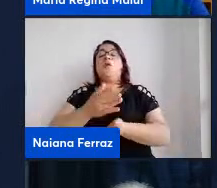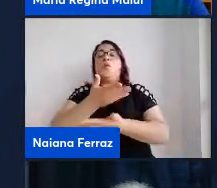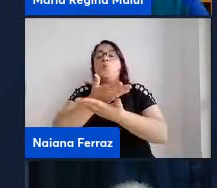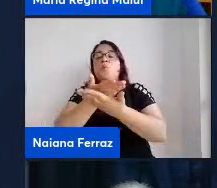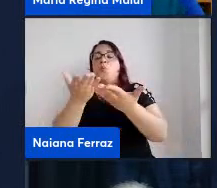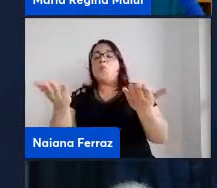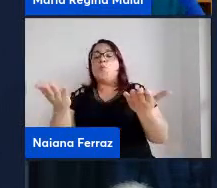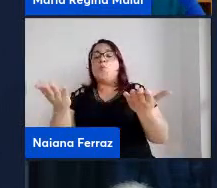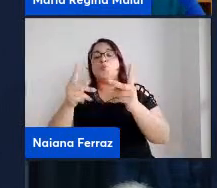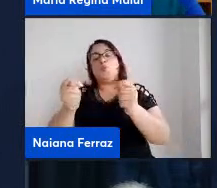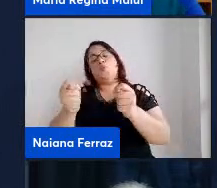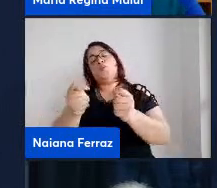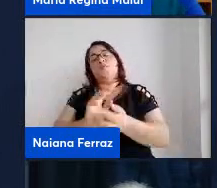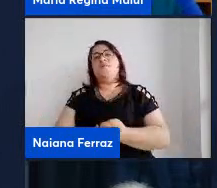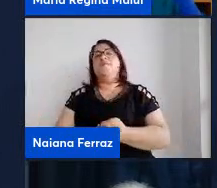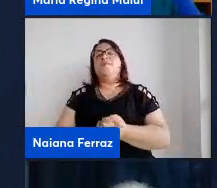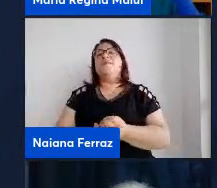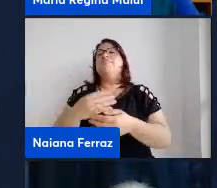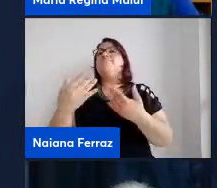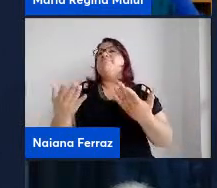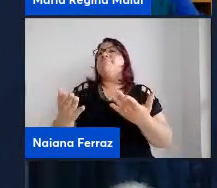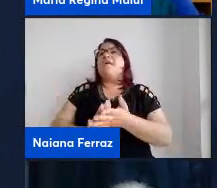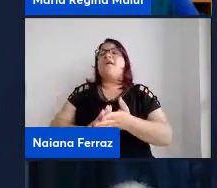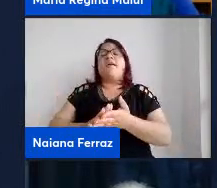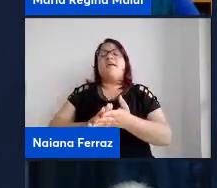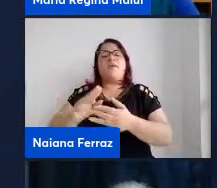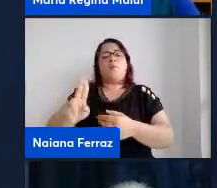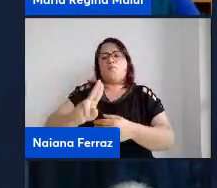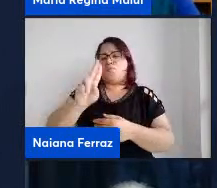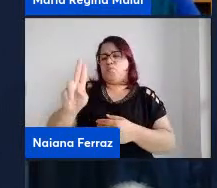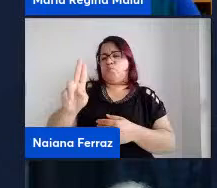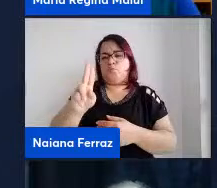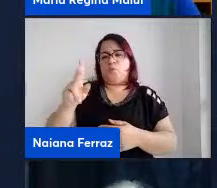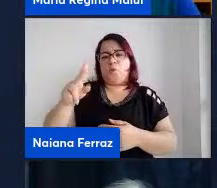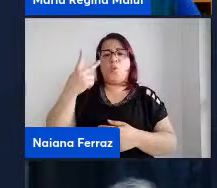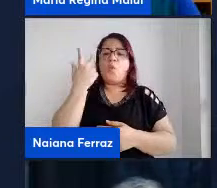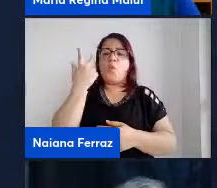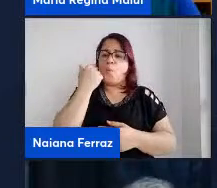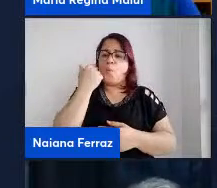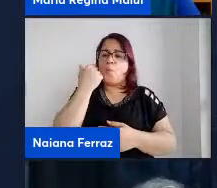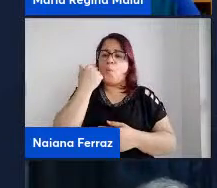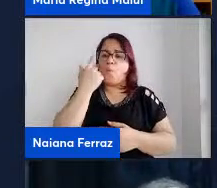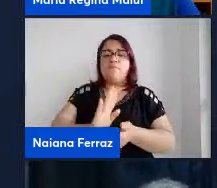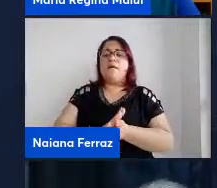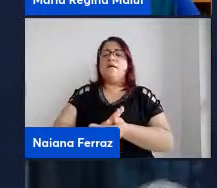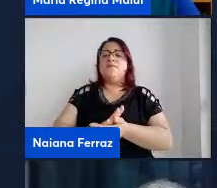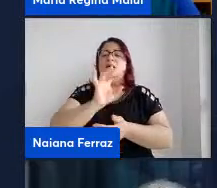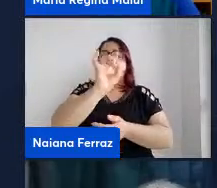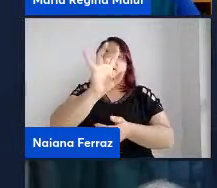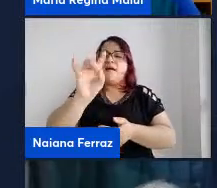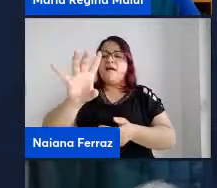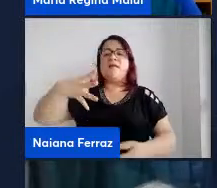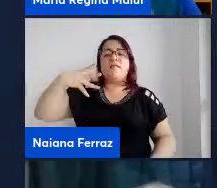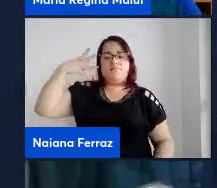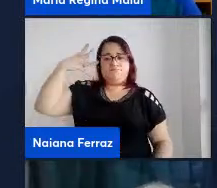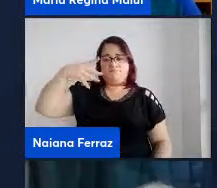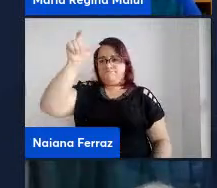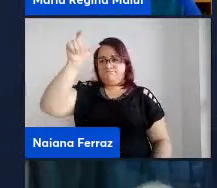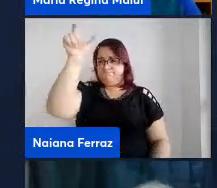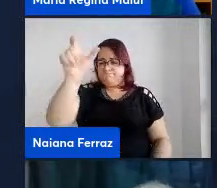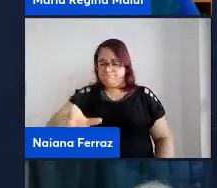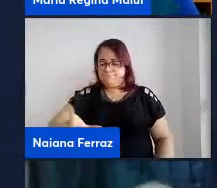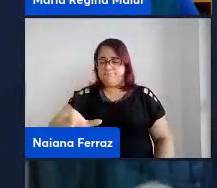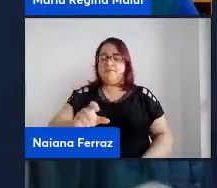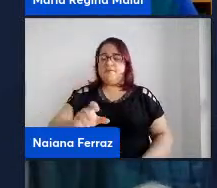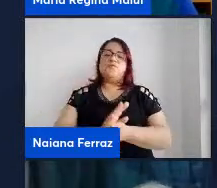formato dela é o formato usual, a fala de cada palestrante, que acho que podemos manter esta ordem, que é a